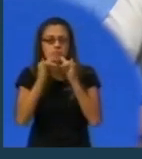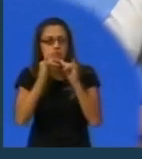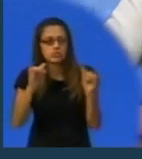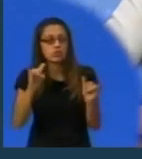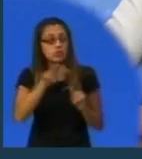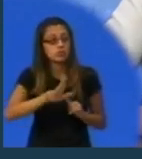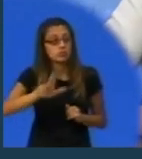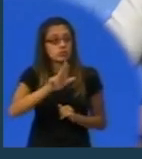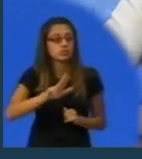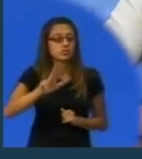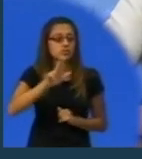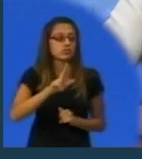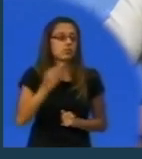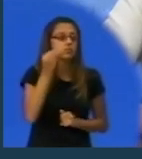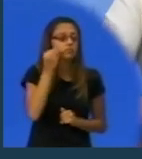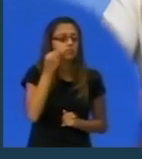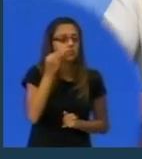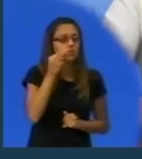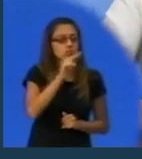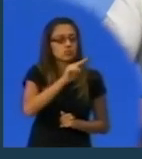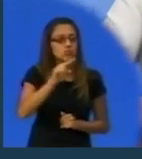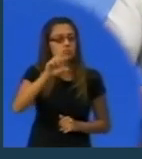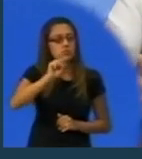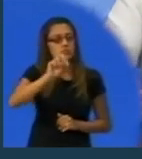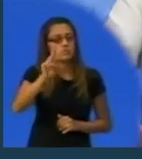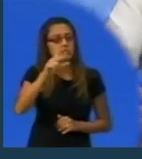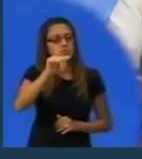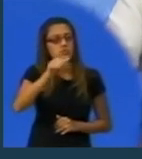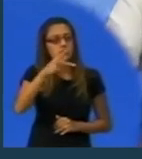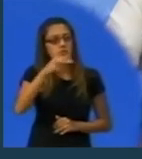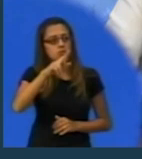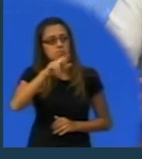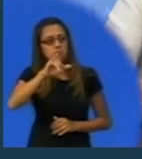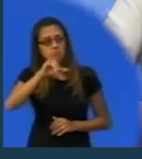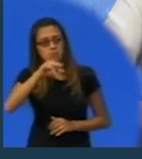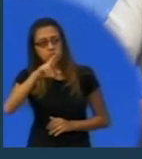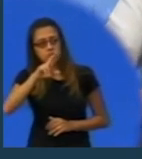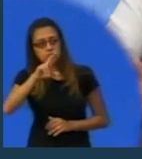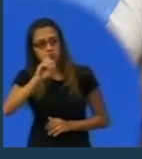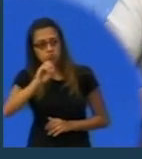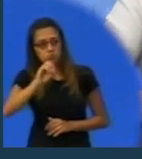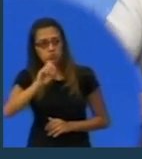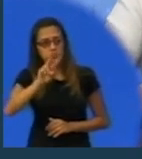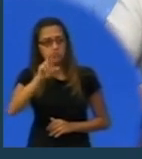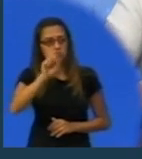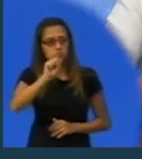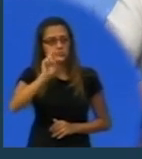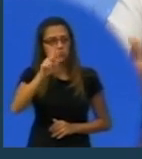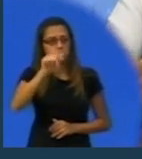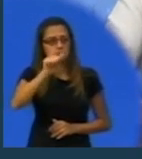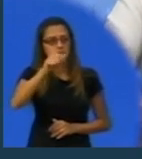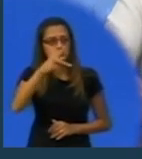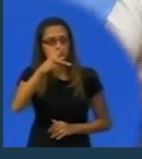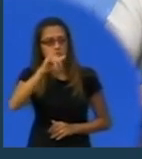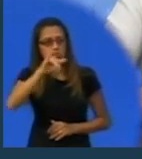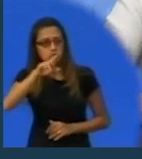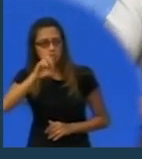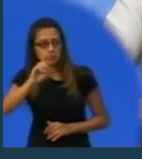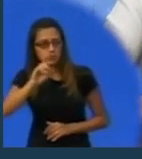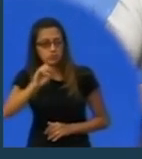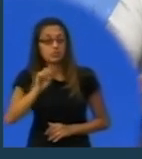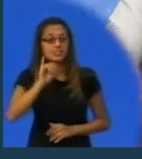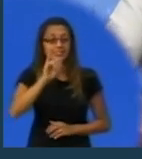teste chamado Shapiro-Wilk. Se você tem um N maior que 50, então você tem mais de 50